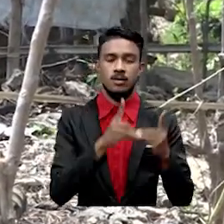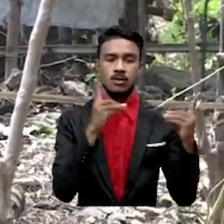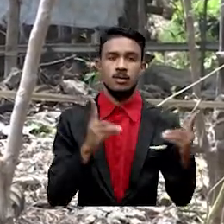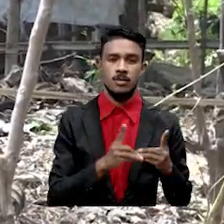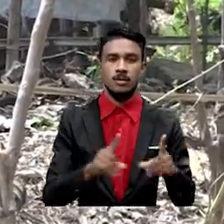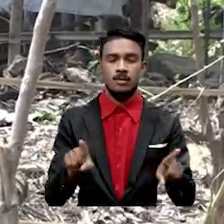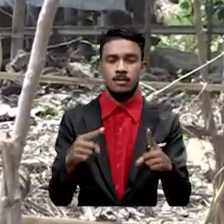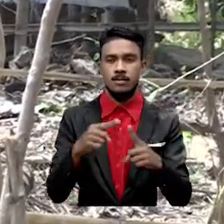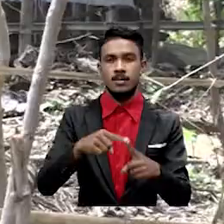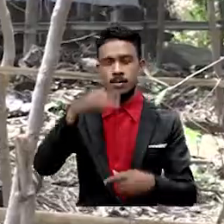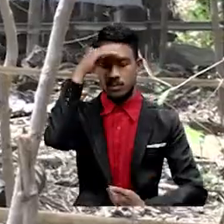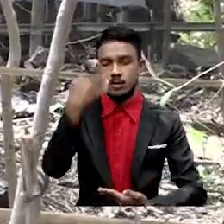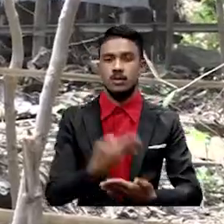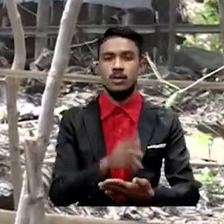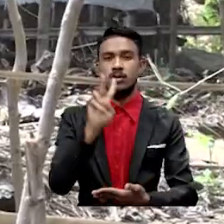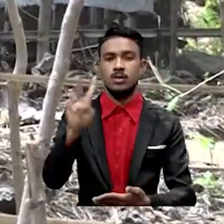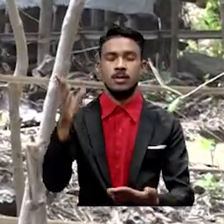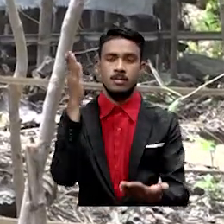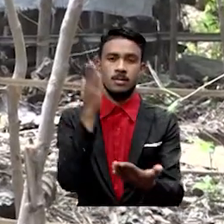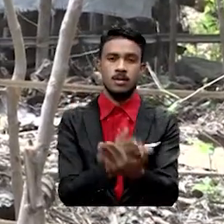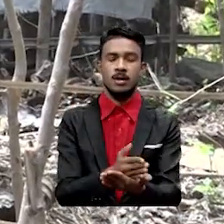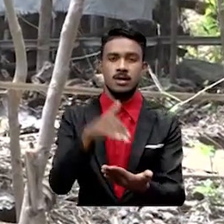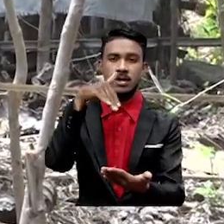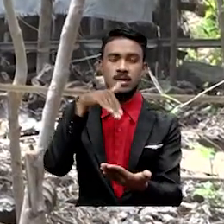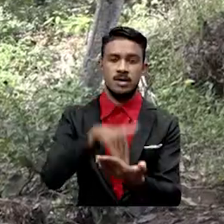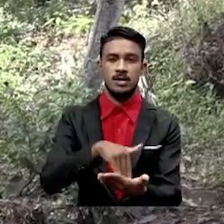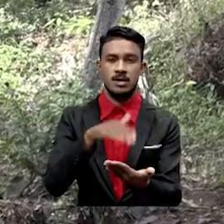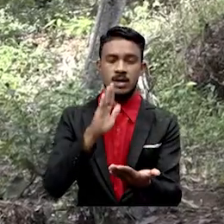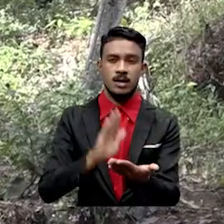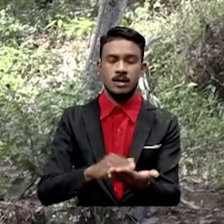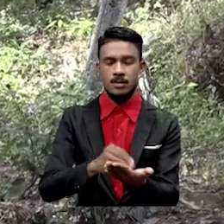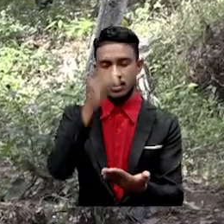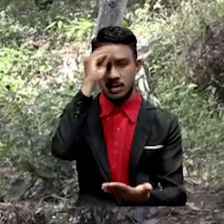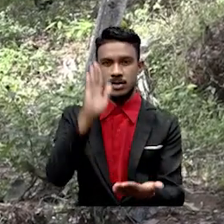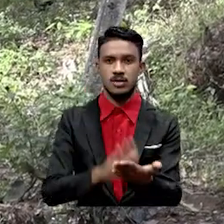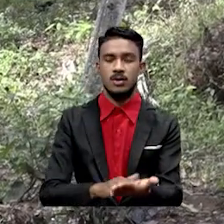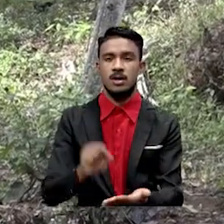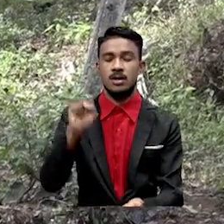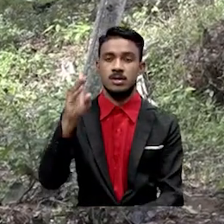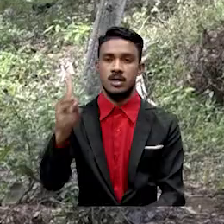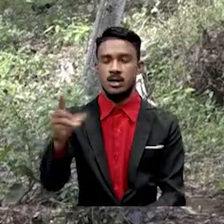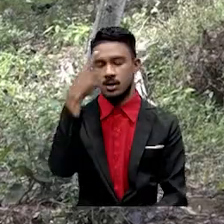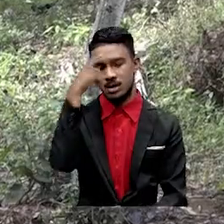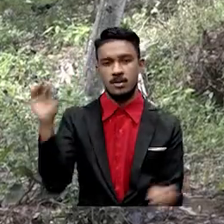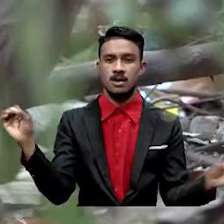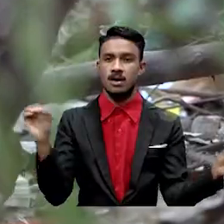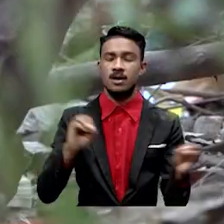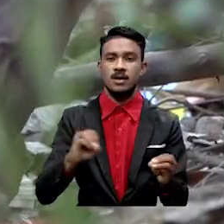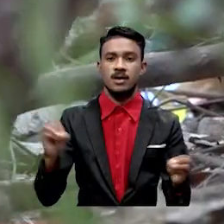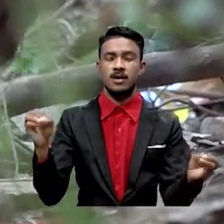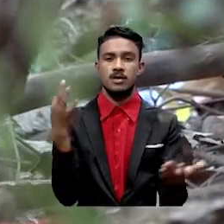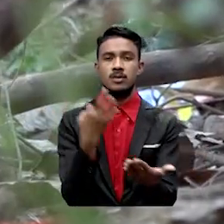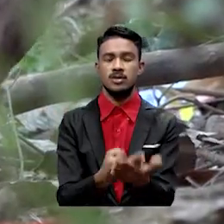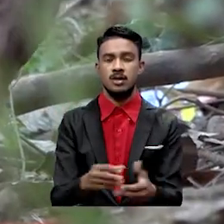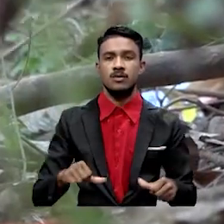ne, obrigado, tinki para ser ne estudo e escola primária, tamba la iak bit atu continua, ha foin sirania aman,